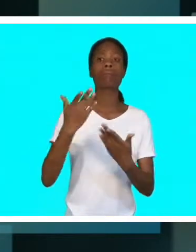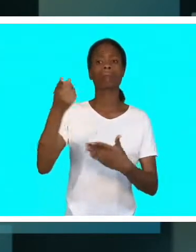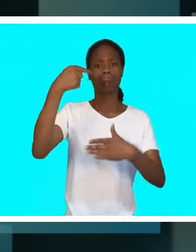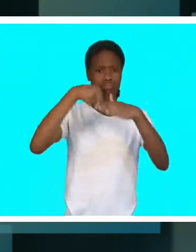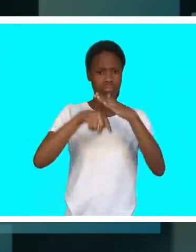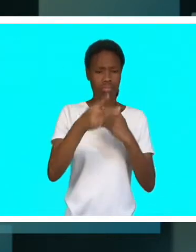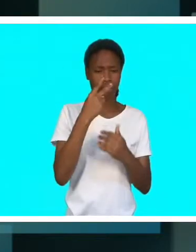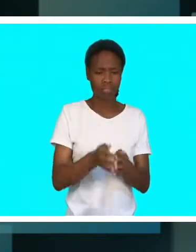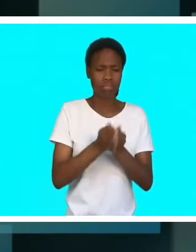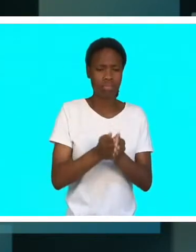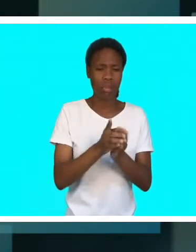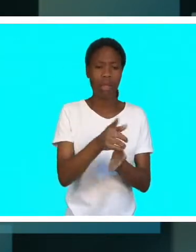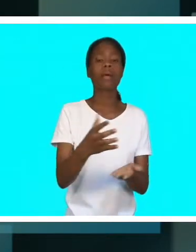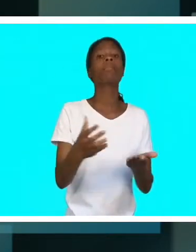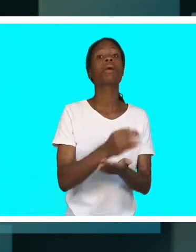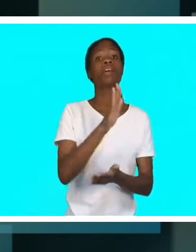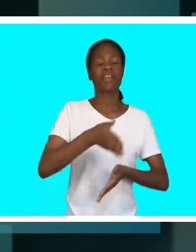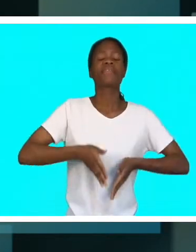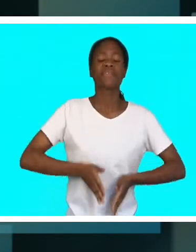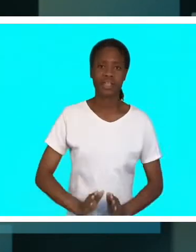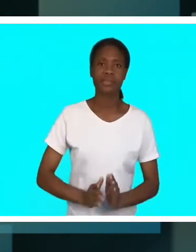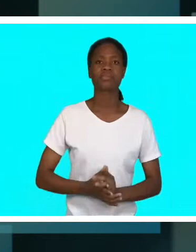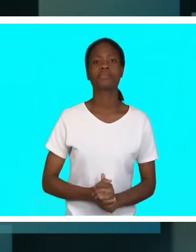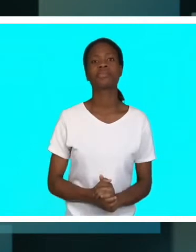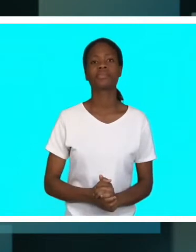esperança de localizar a sua filha.